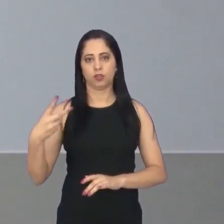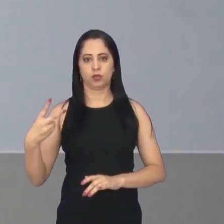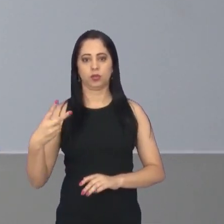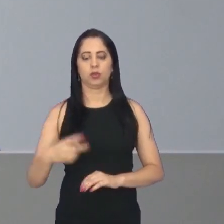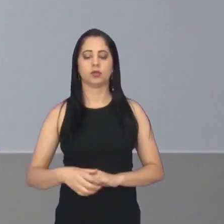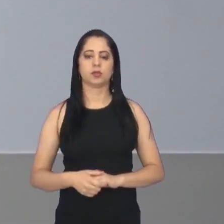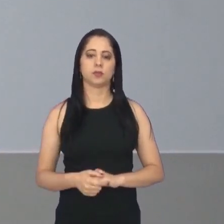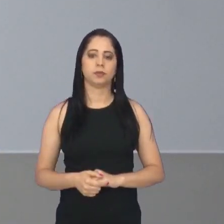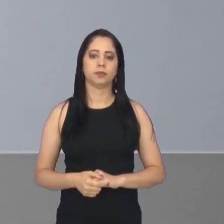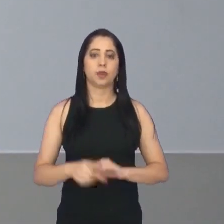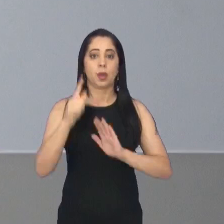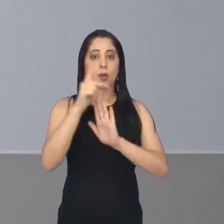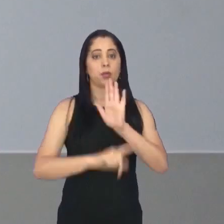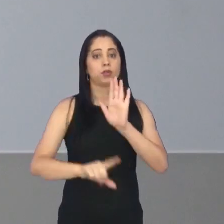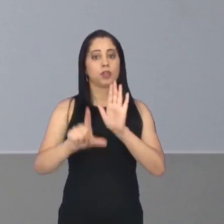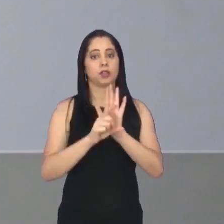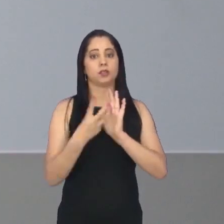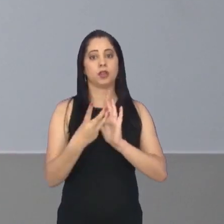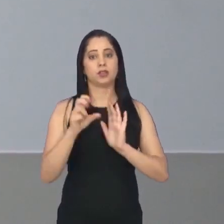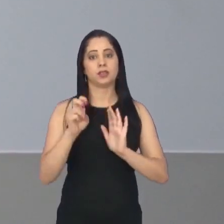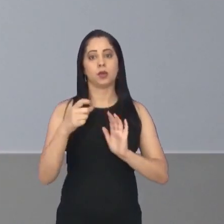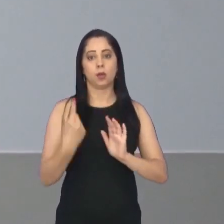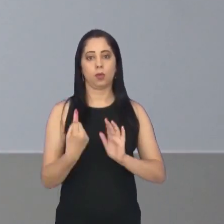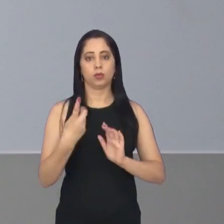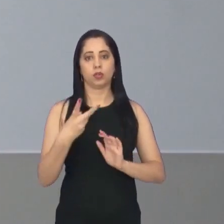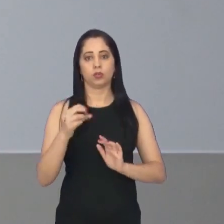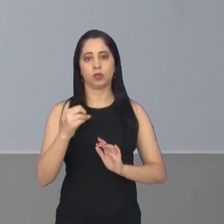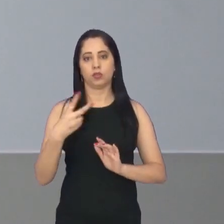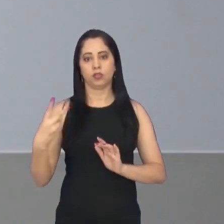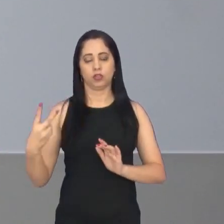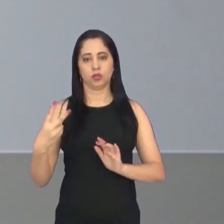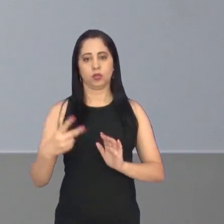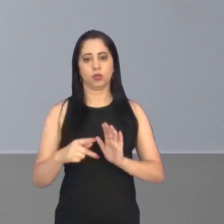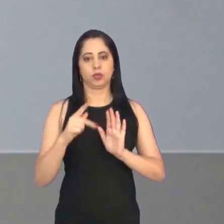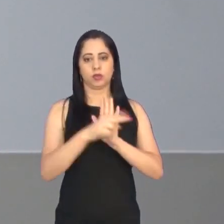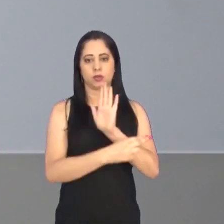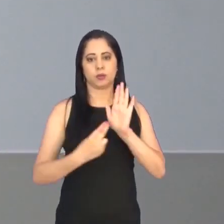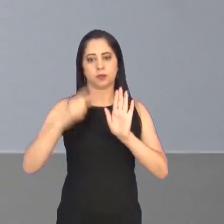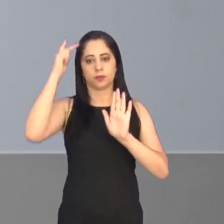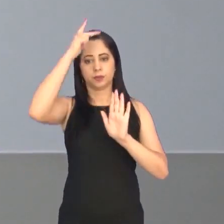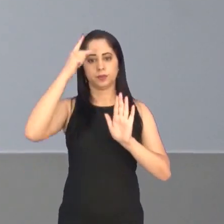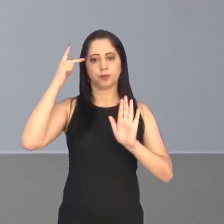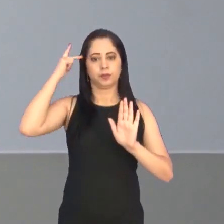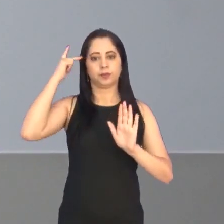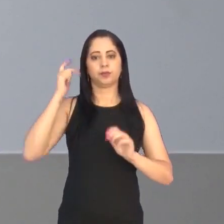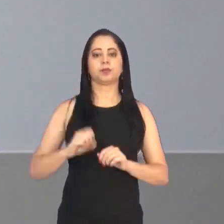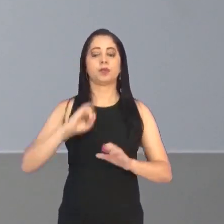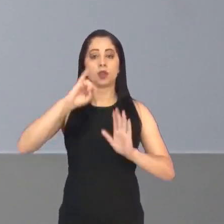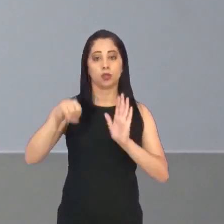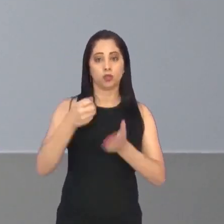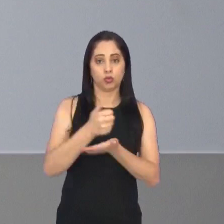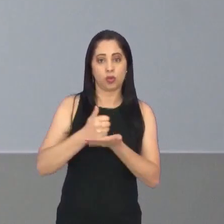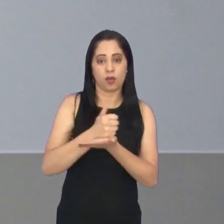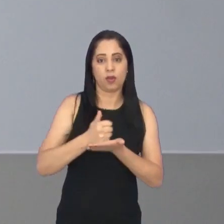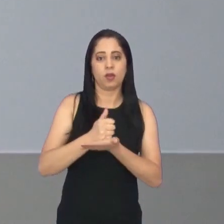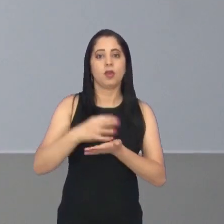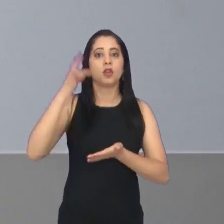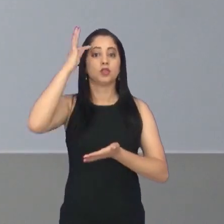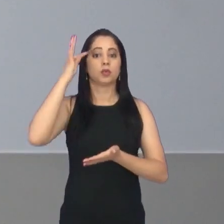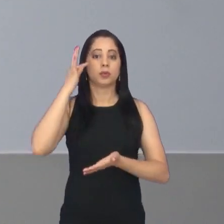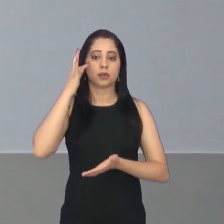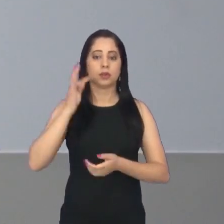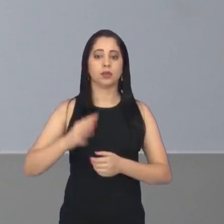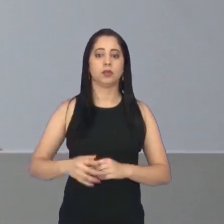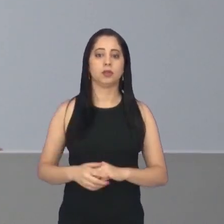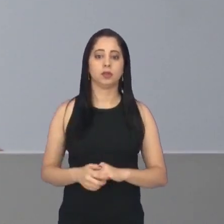10.954/2022. Projeto de lei 351/2022, de autoria do vereador Fernando Petit Júnior da Farmácia, Tomás